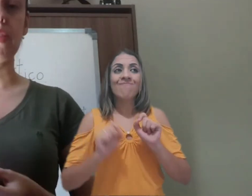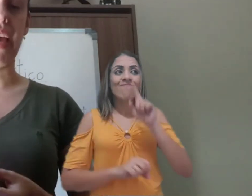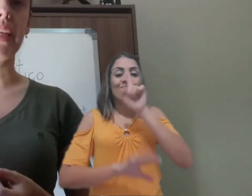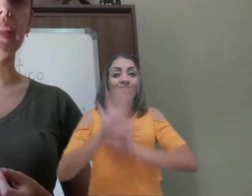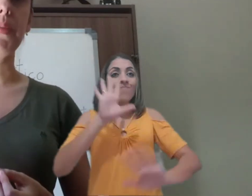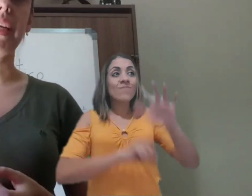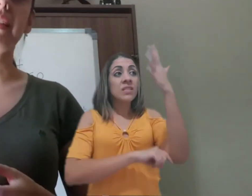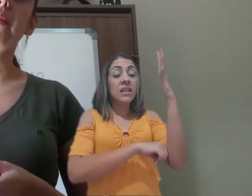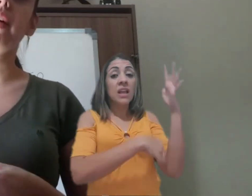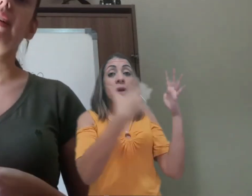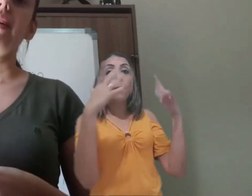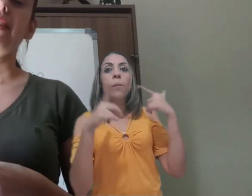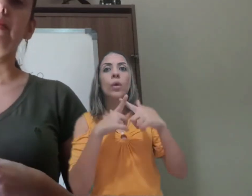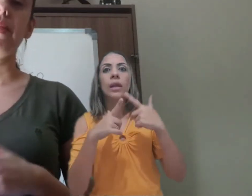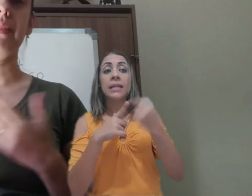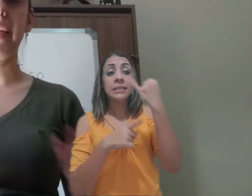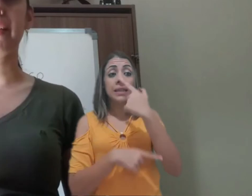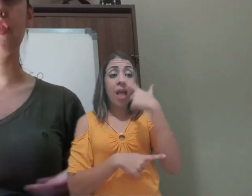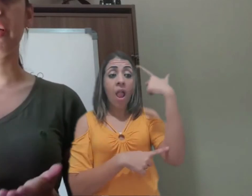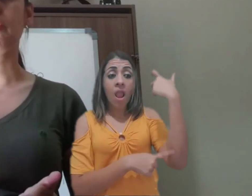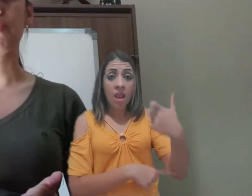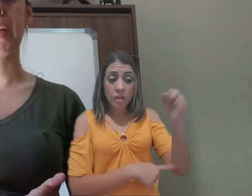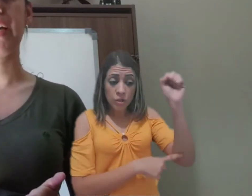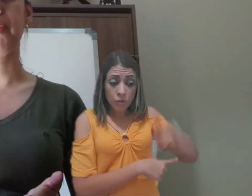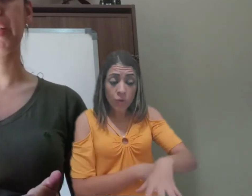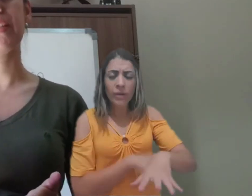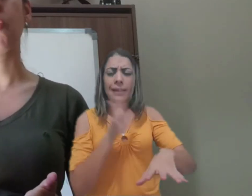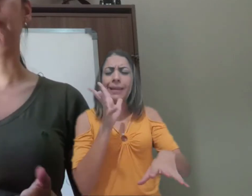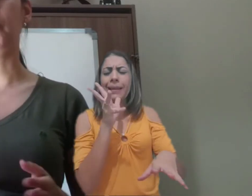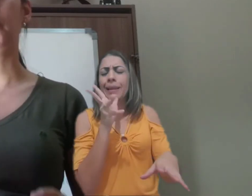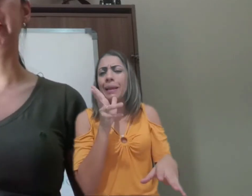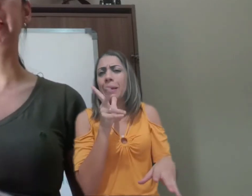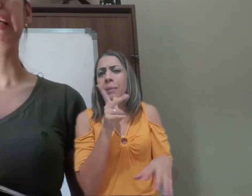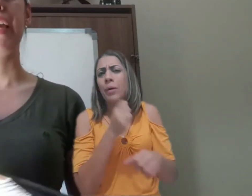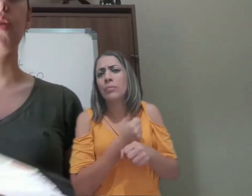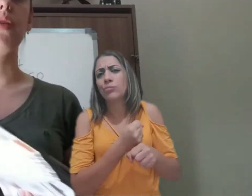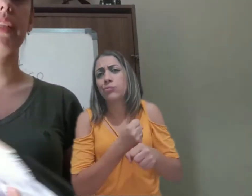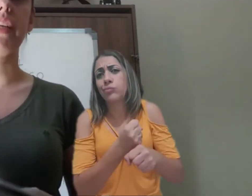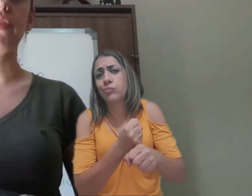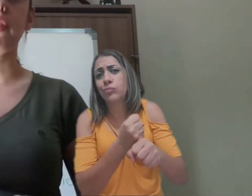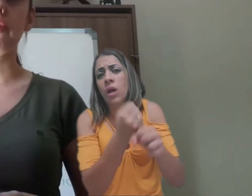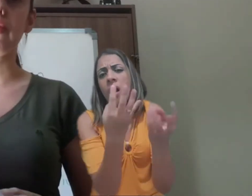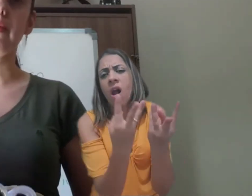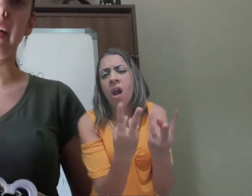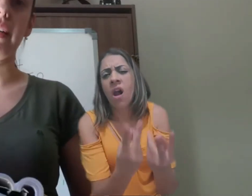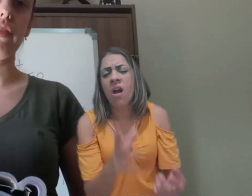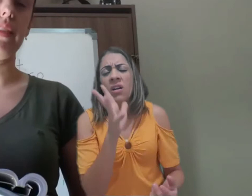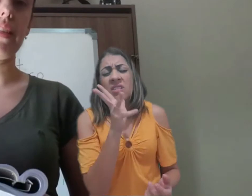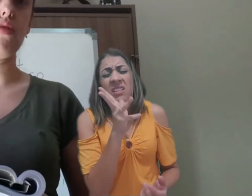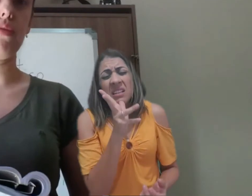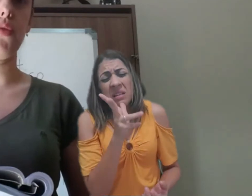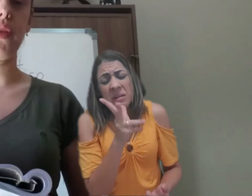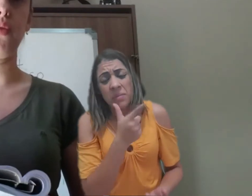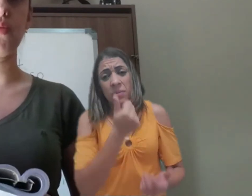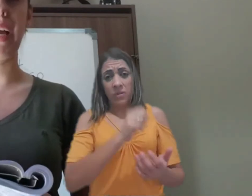ambiental sério, né? Porque ele demora centenas de anos para poder se decompor, né? E aí, como alternativa, tem